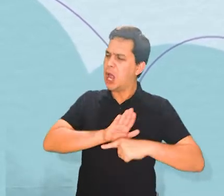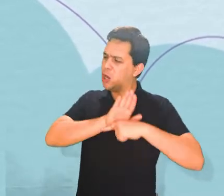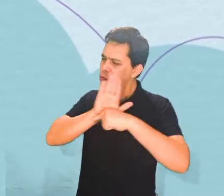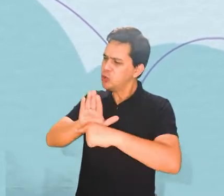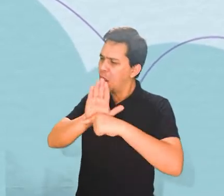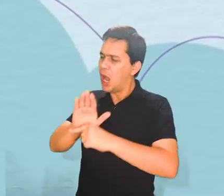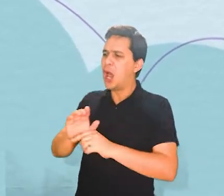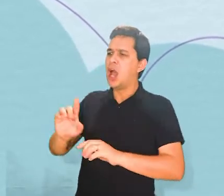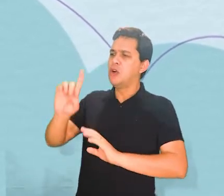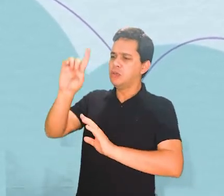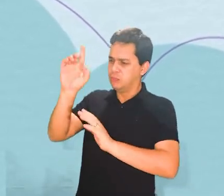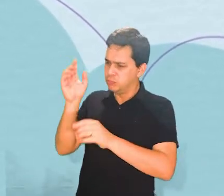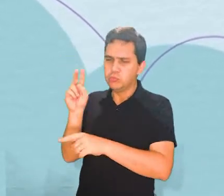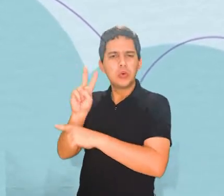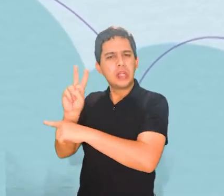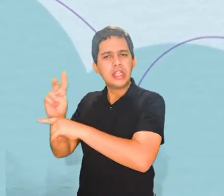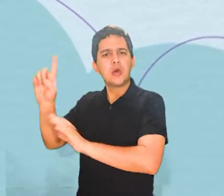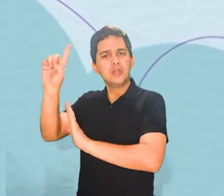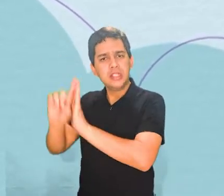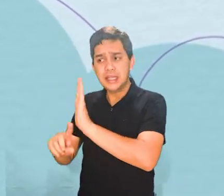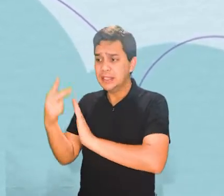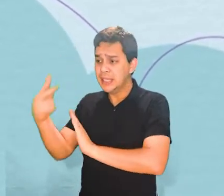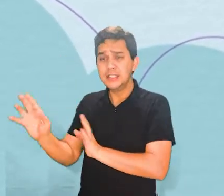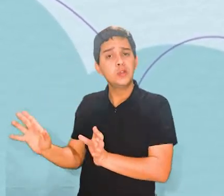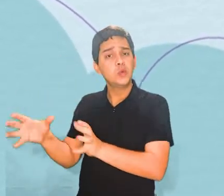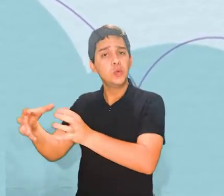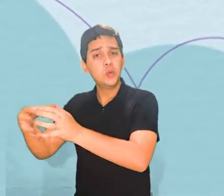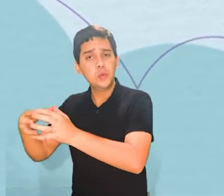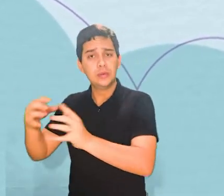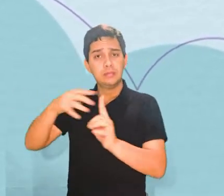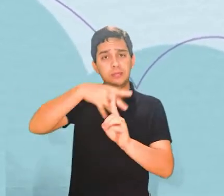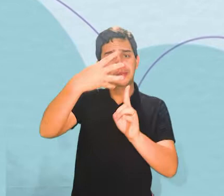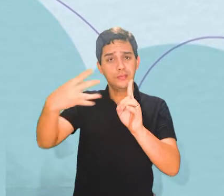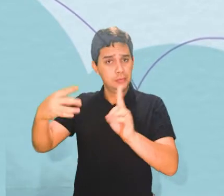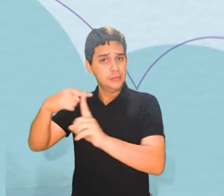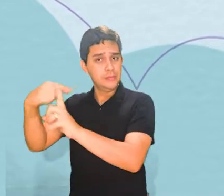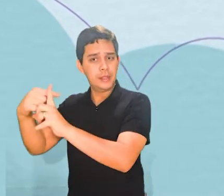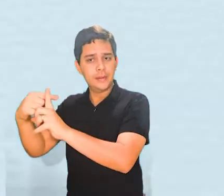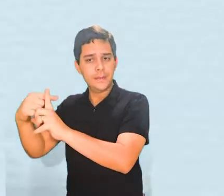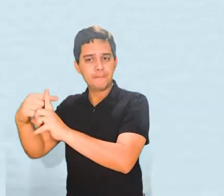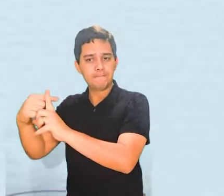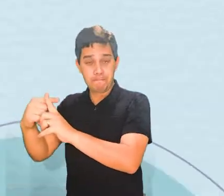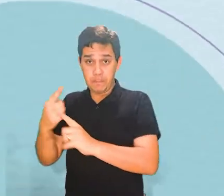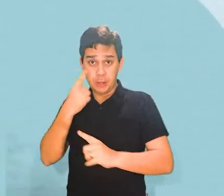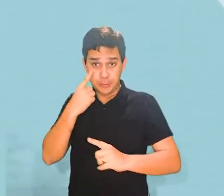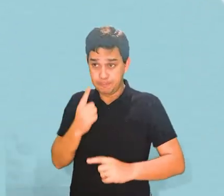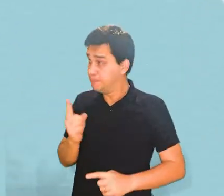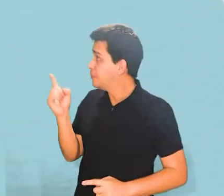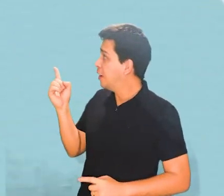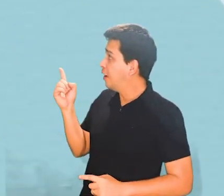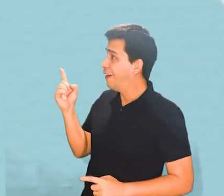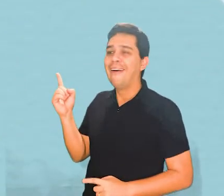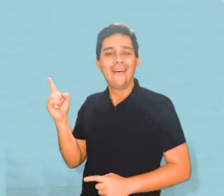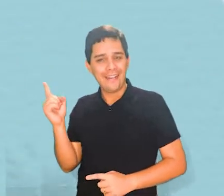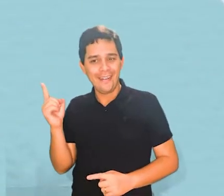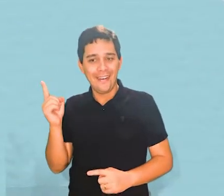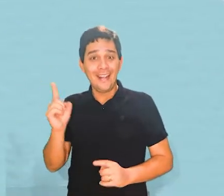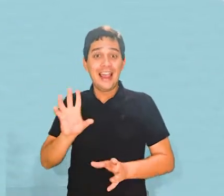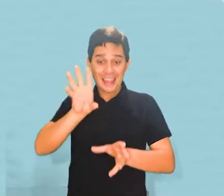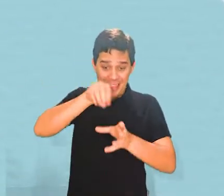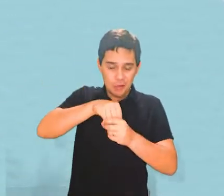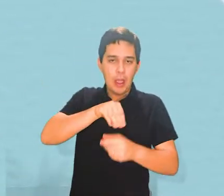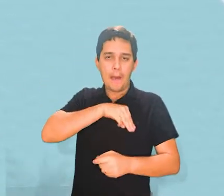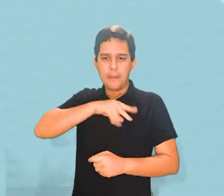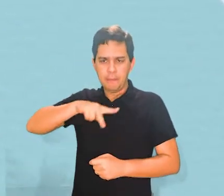os direitos dessa parcela da população. A publicação informa que uma dessas iniciativas é a Determinação Interna